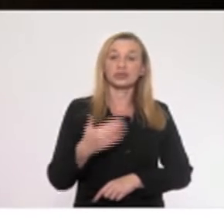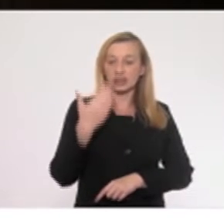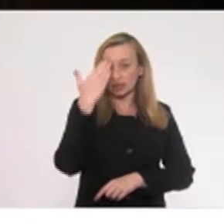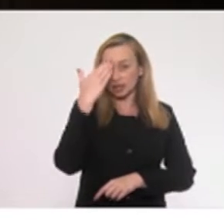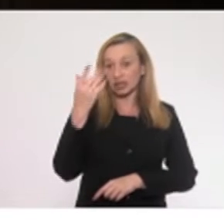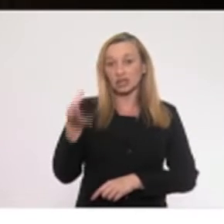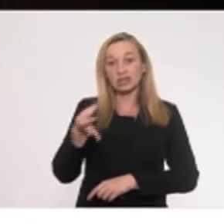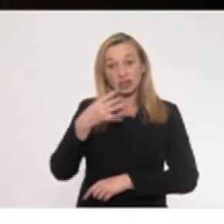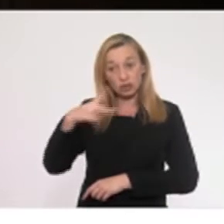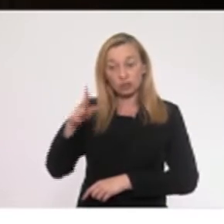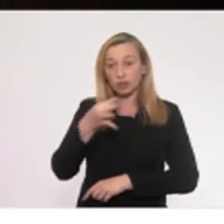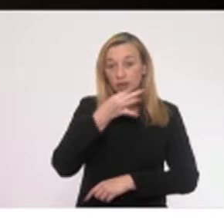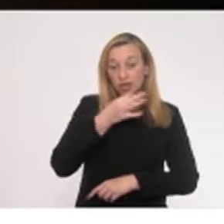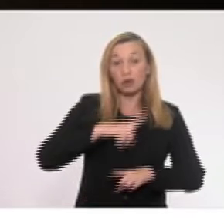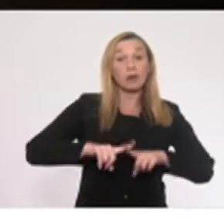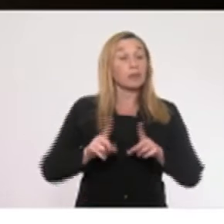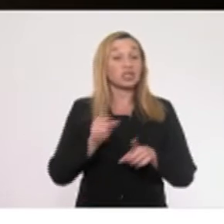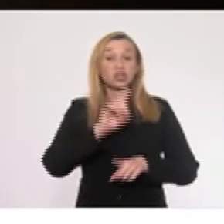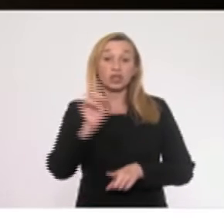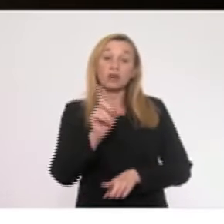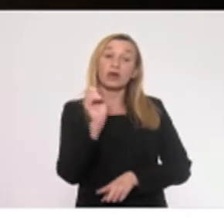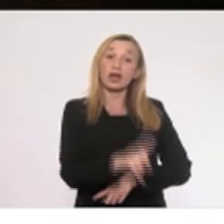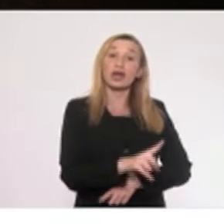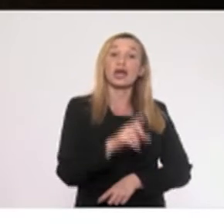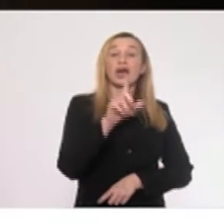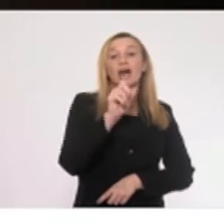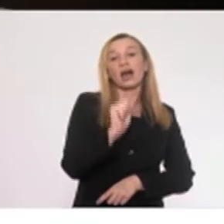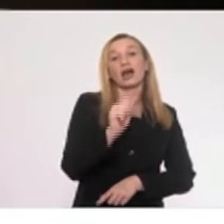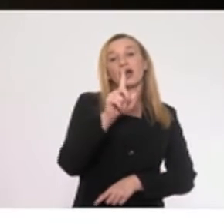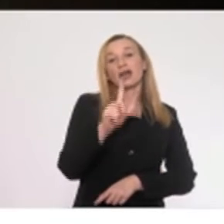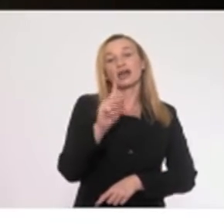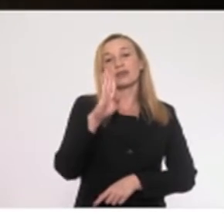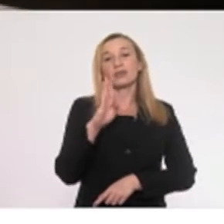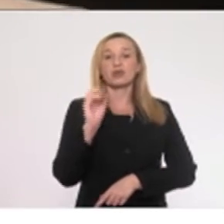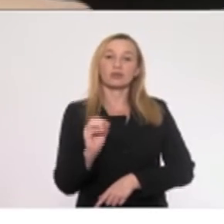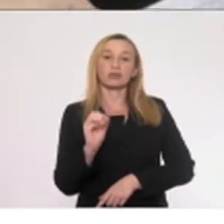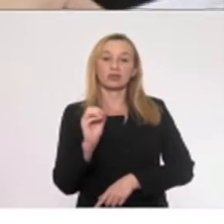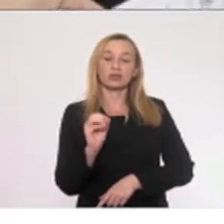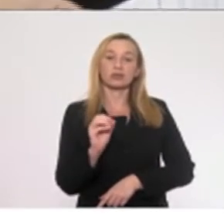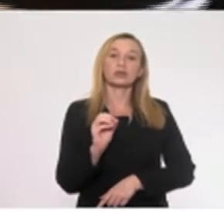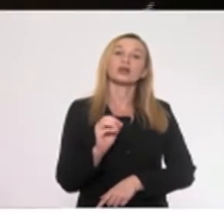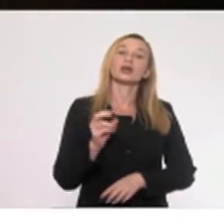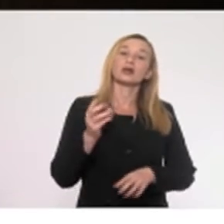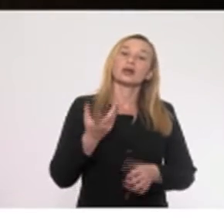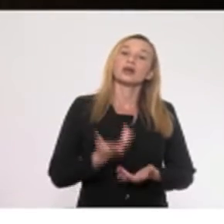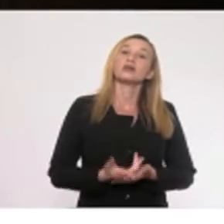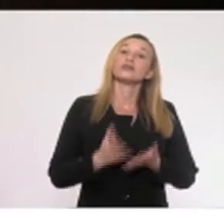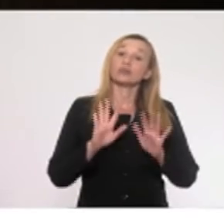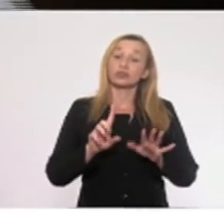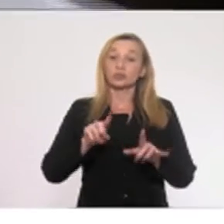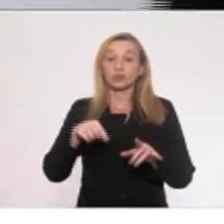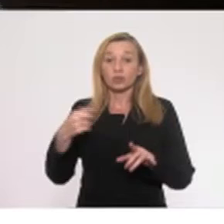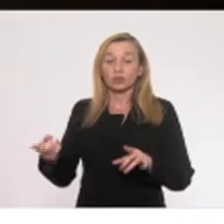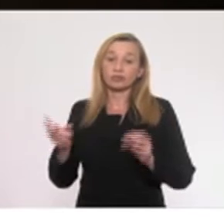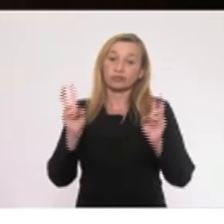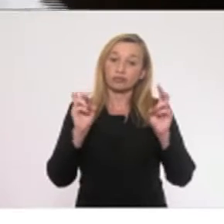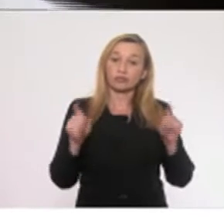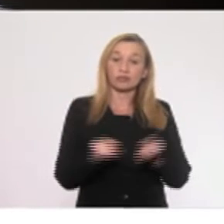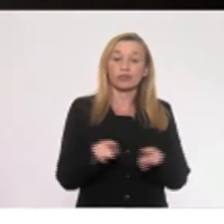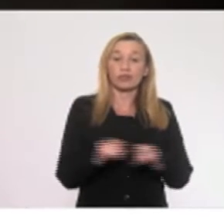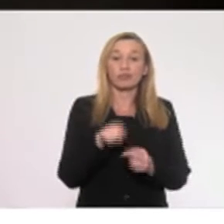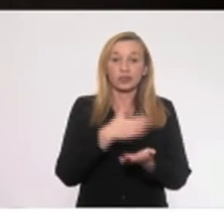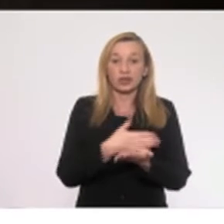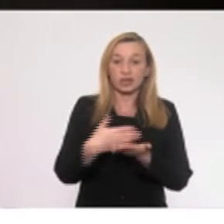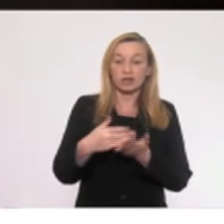que não seria a LDO a matéria, o local pertinente. E aí seria um contraponto ao início